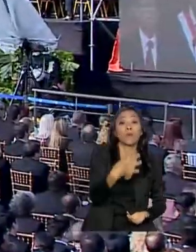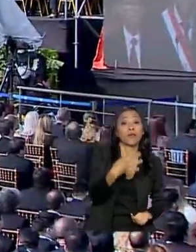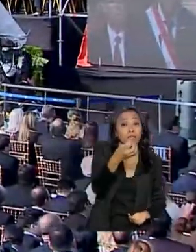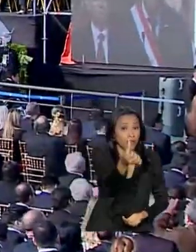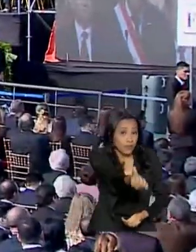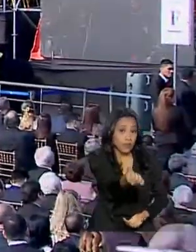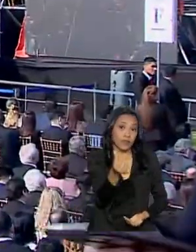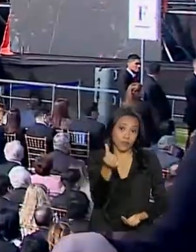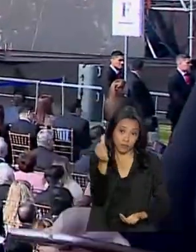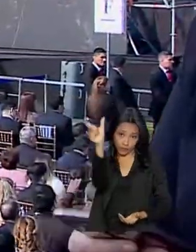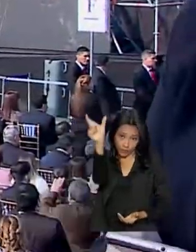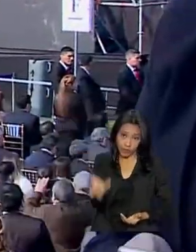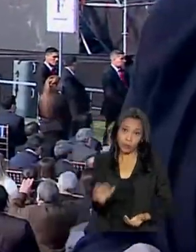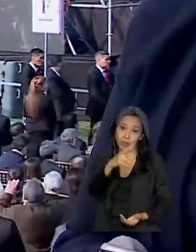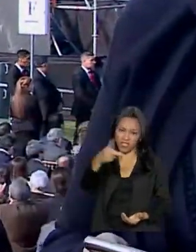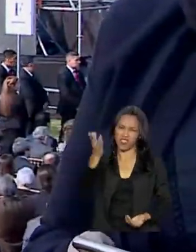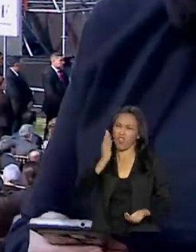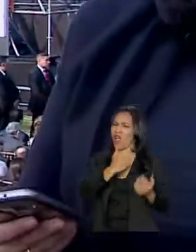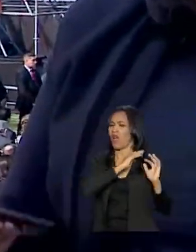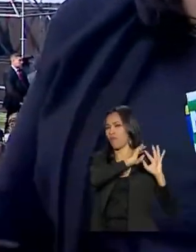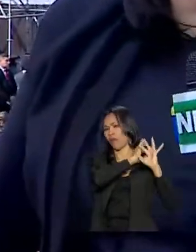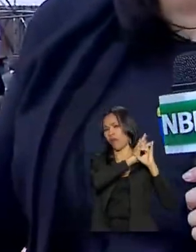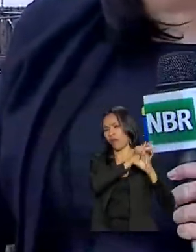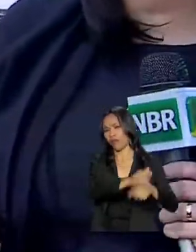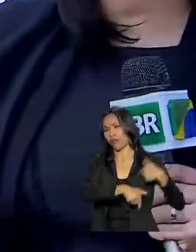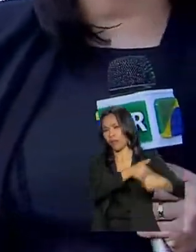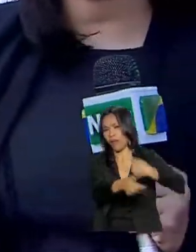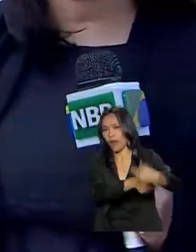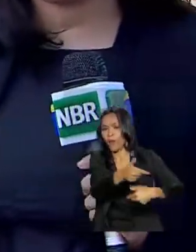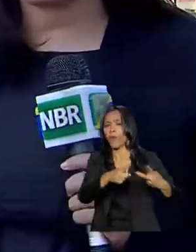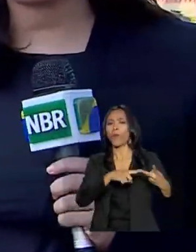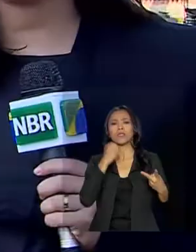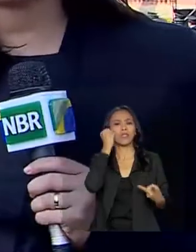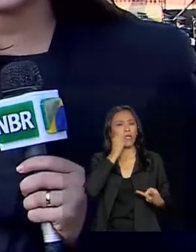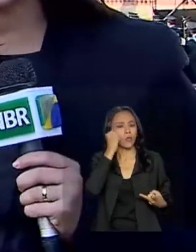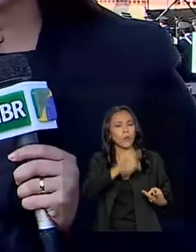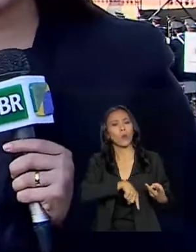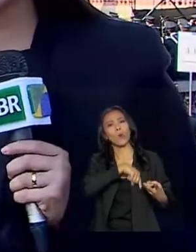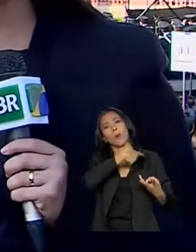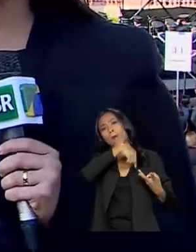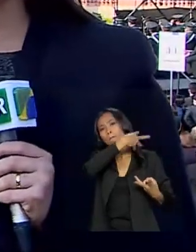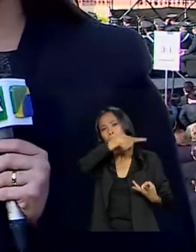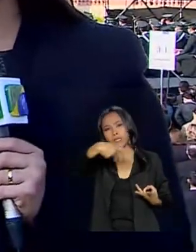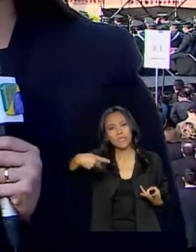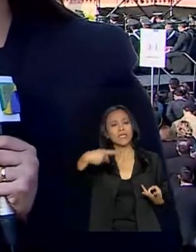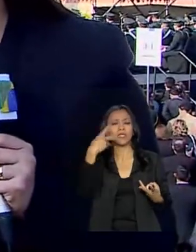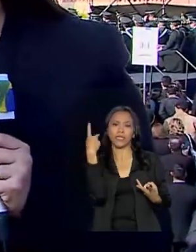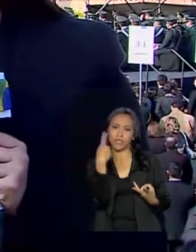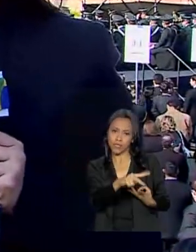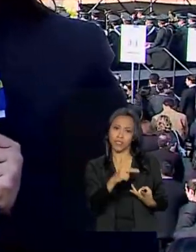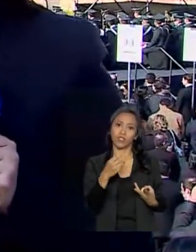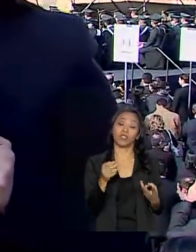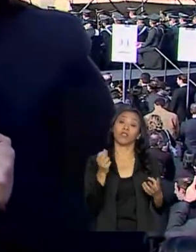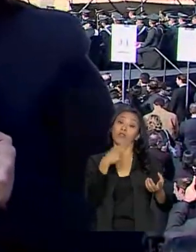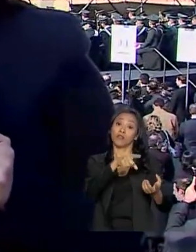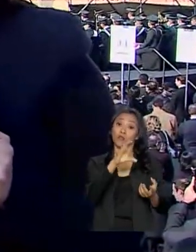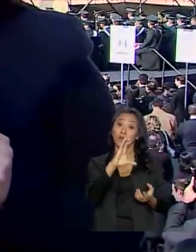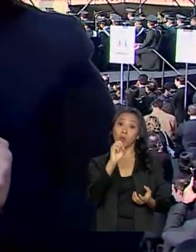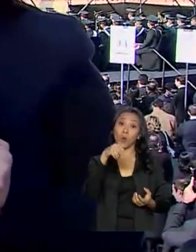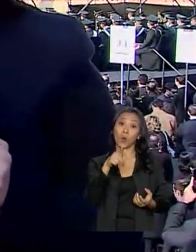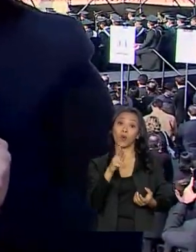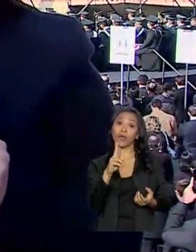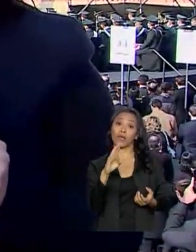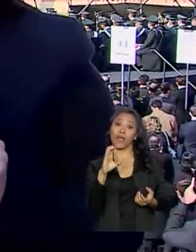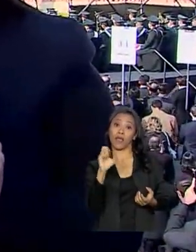e ele já trabalhou na política, já atuou como senador da República e também como presidente do Congresso Nacional. E ele assume uma nação